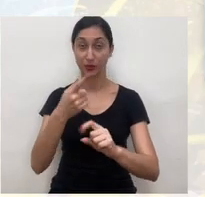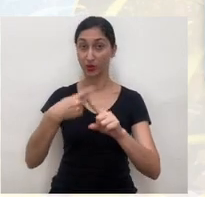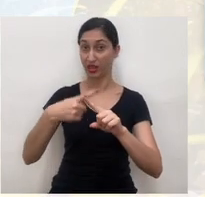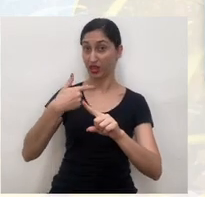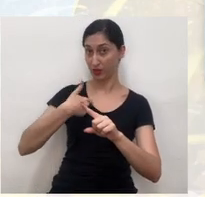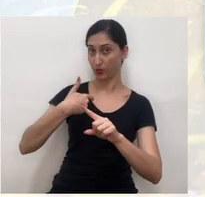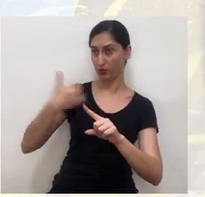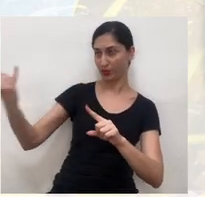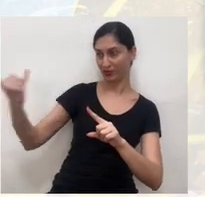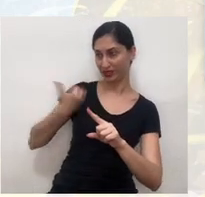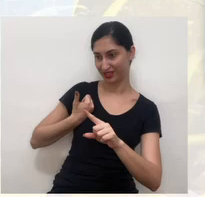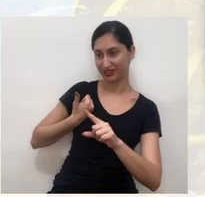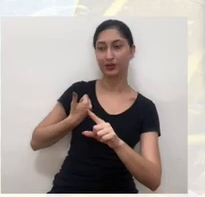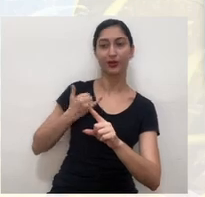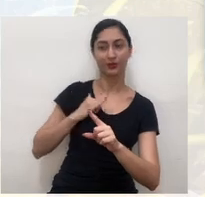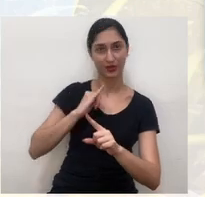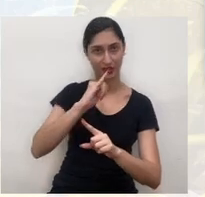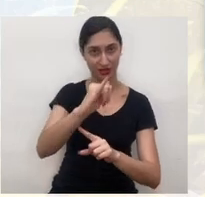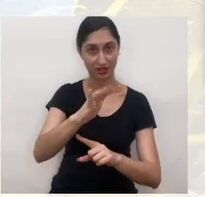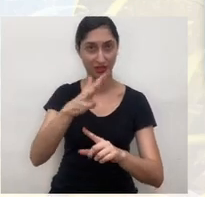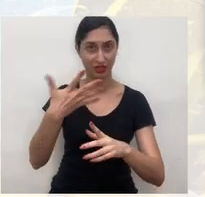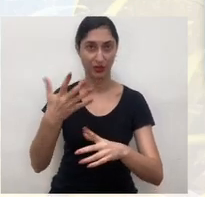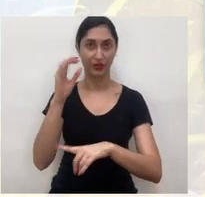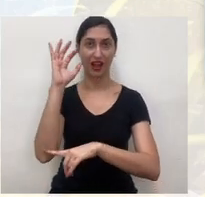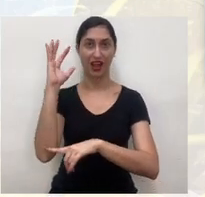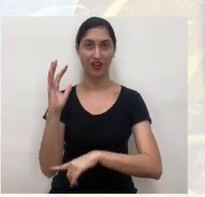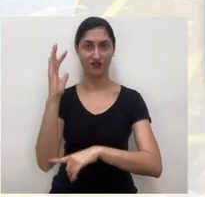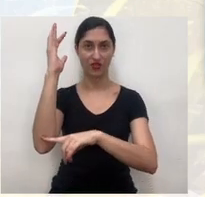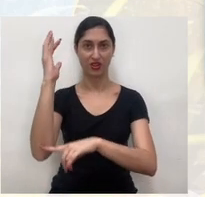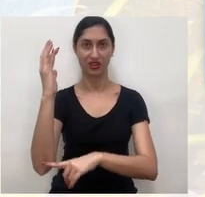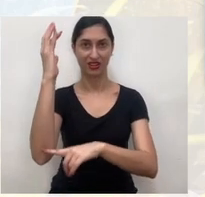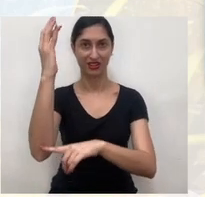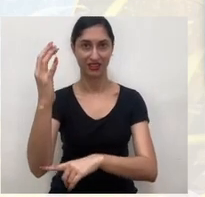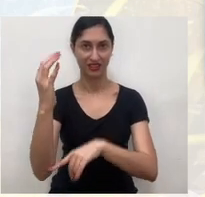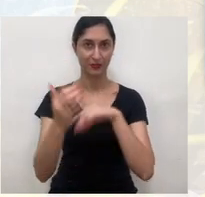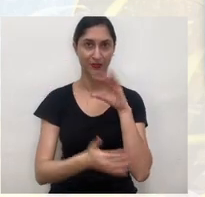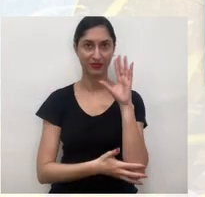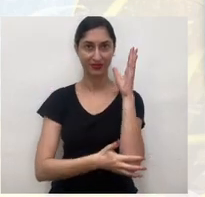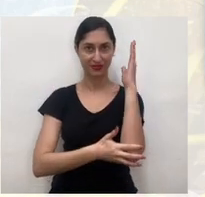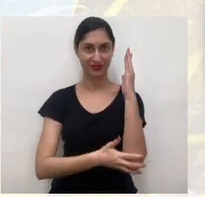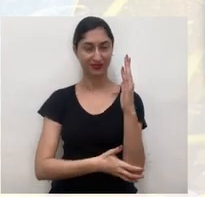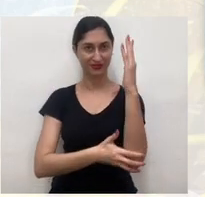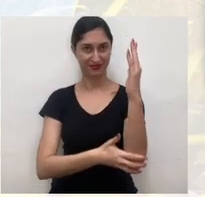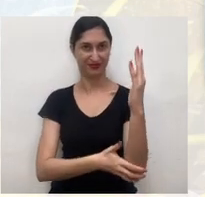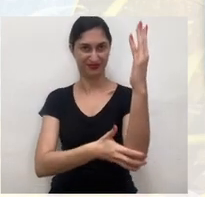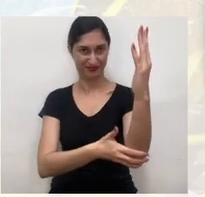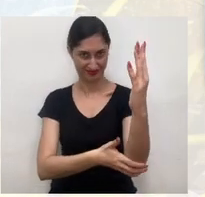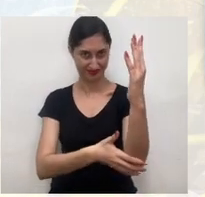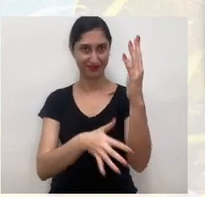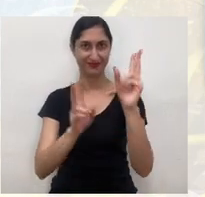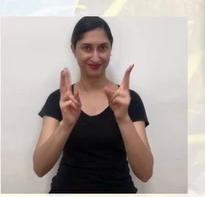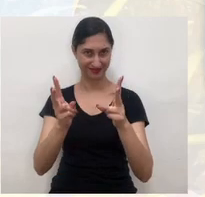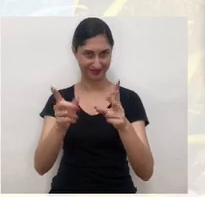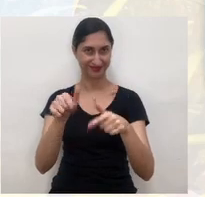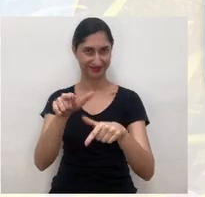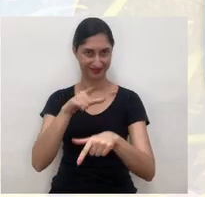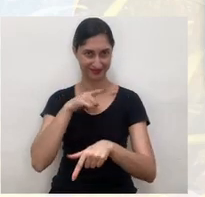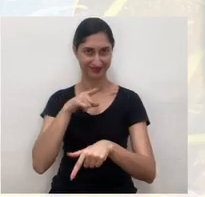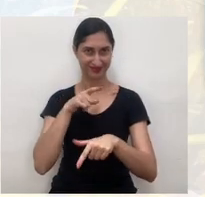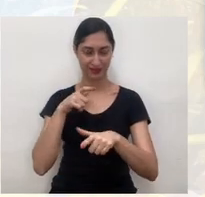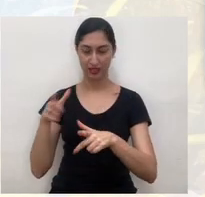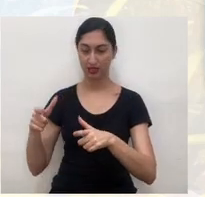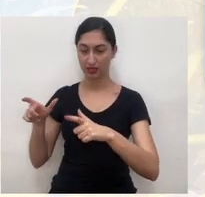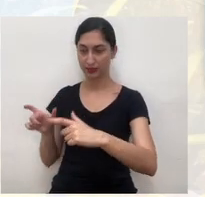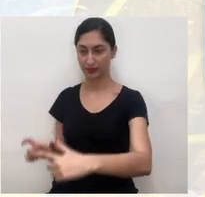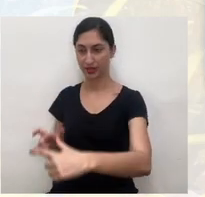árvores ordenadas, todas as árvores lá são como se fossem batalhões de árvores, está tudo a espaços regulares,